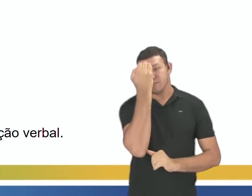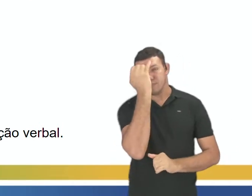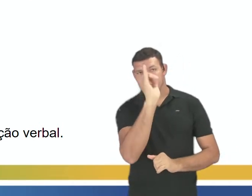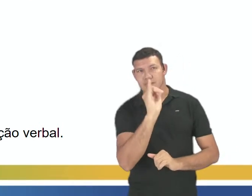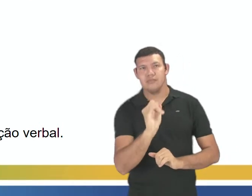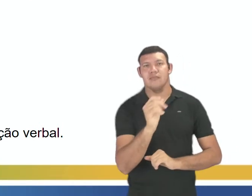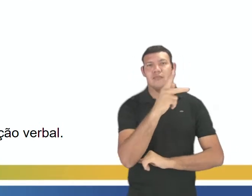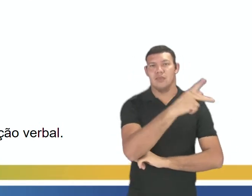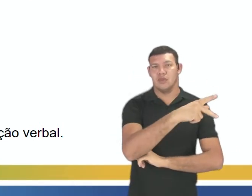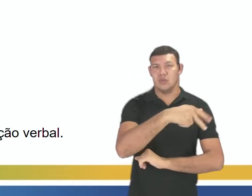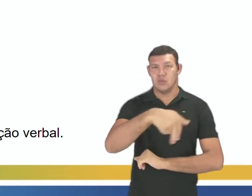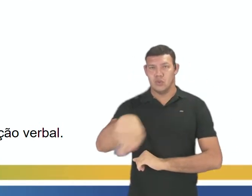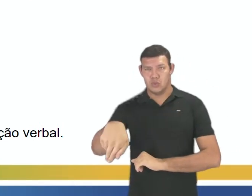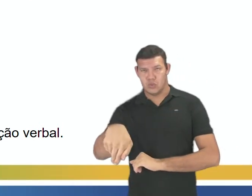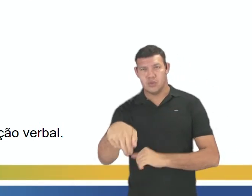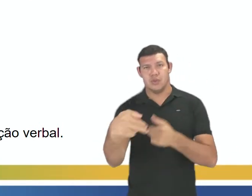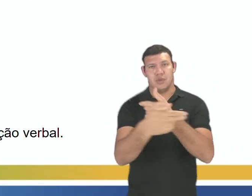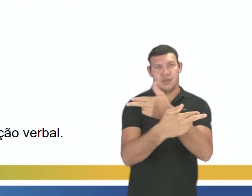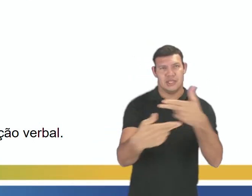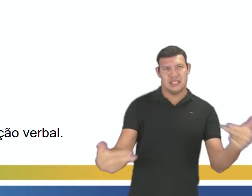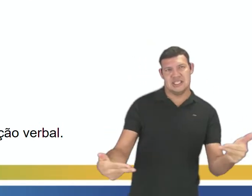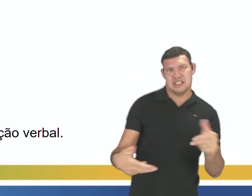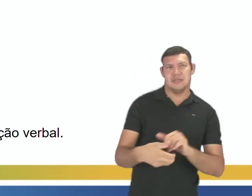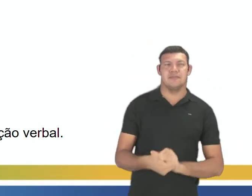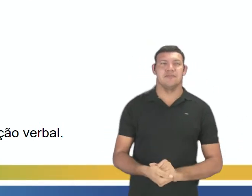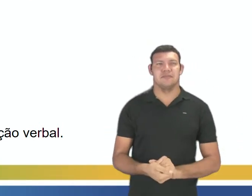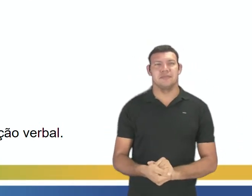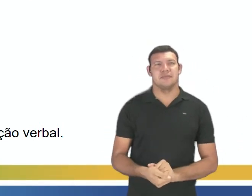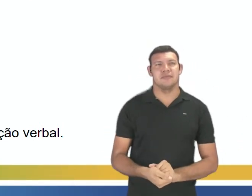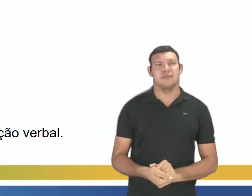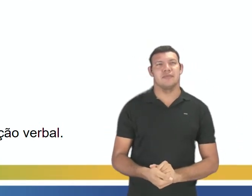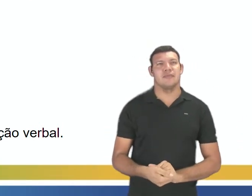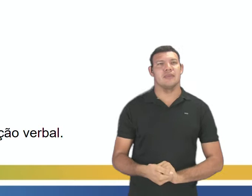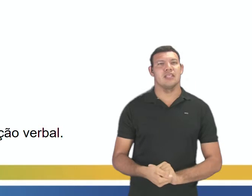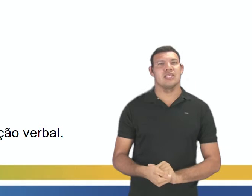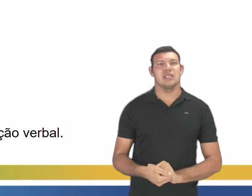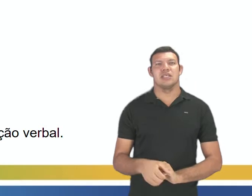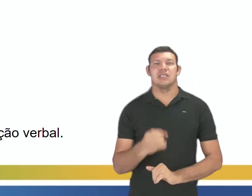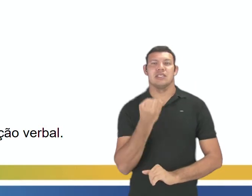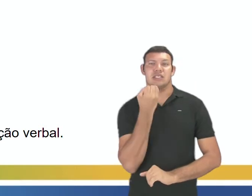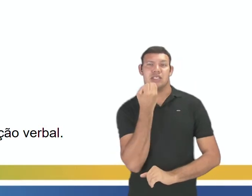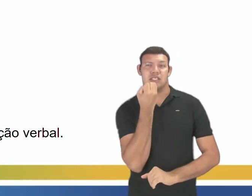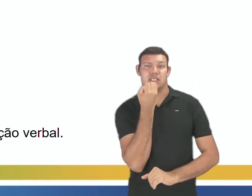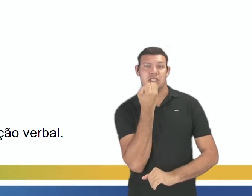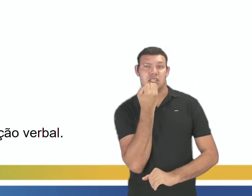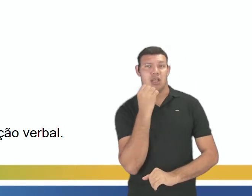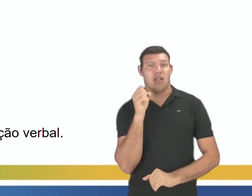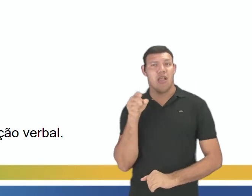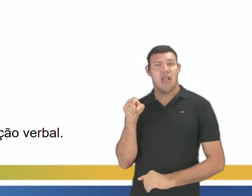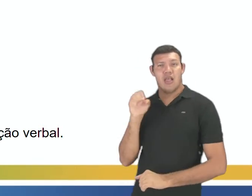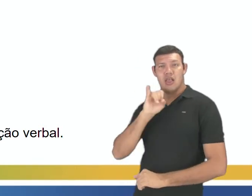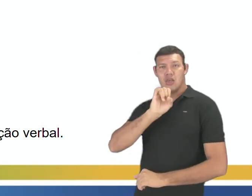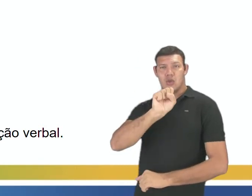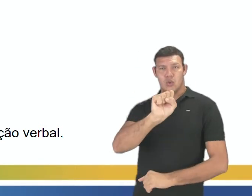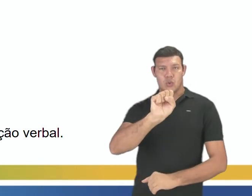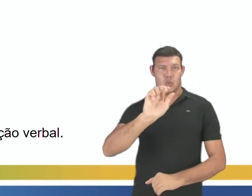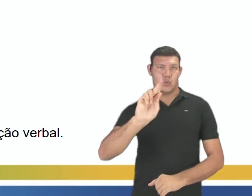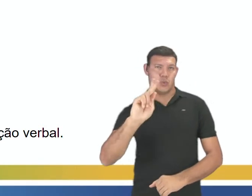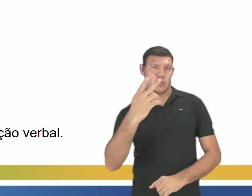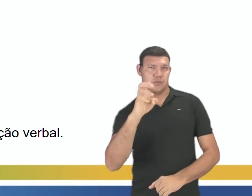bem? Seria incorreto falar she is calling he. porque aí a gente vai precisar utilizar um